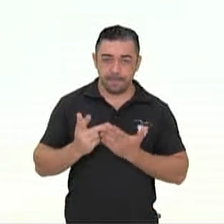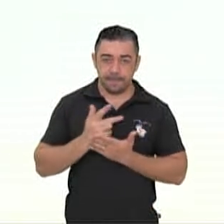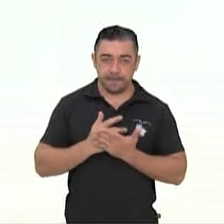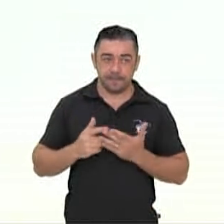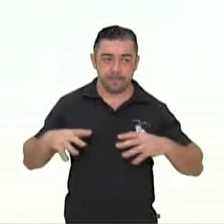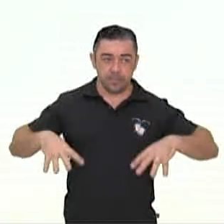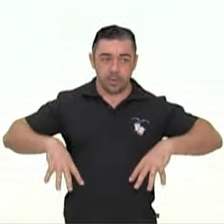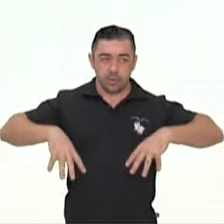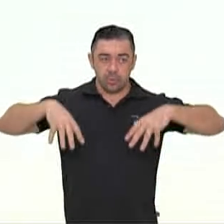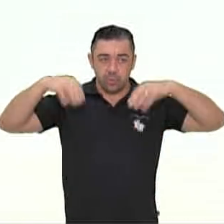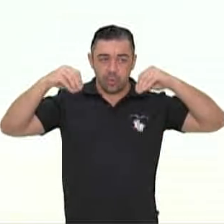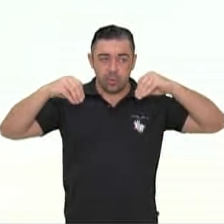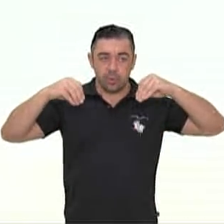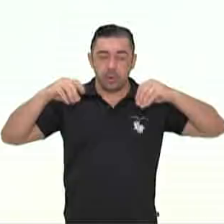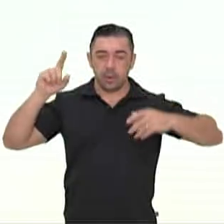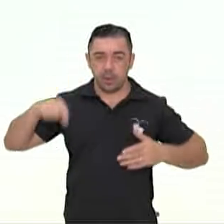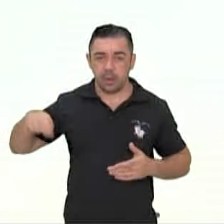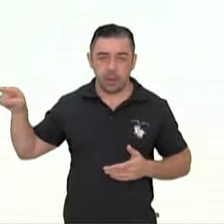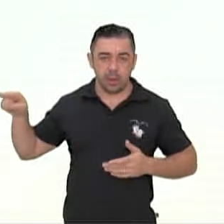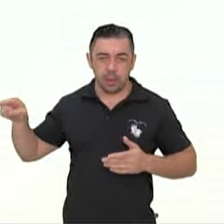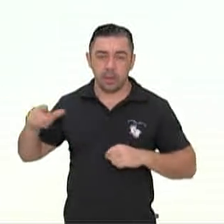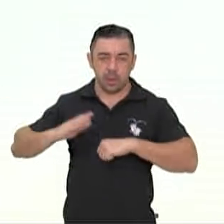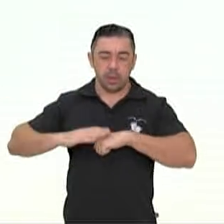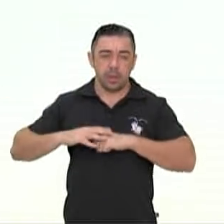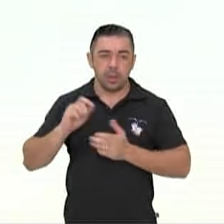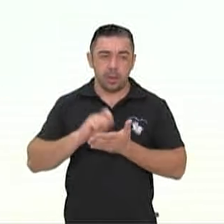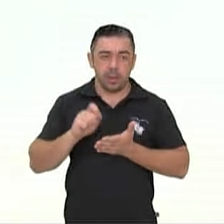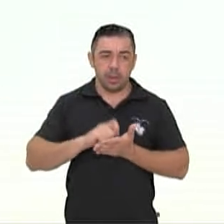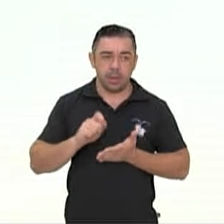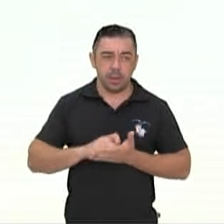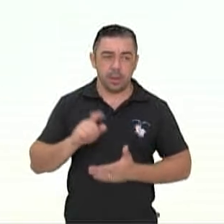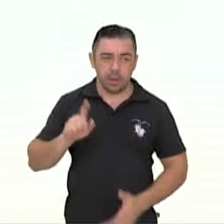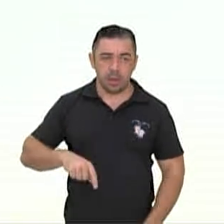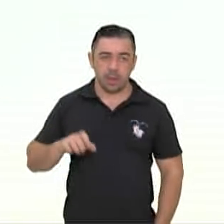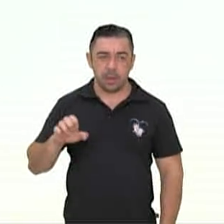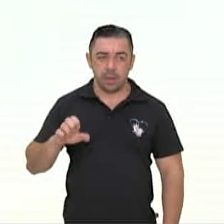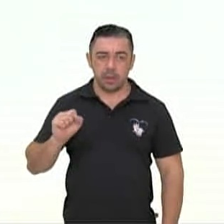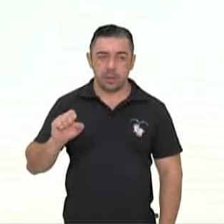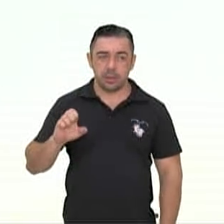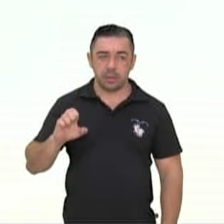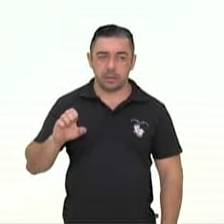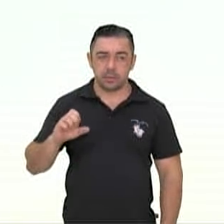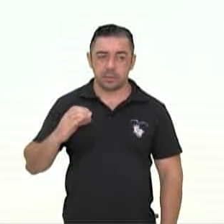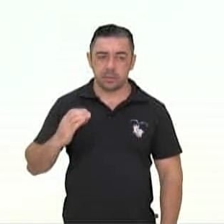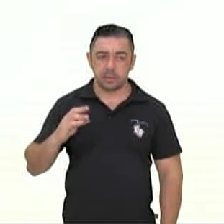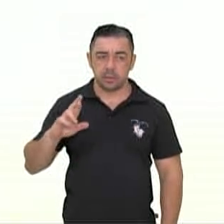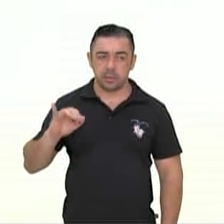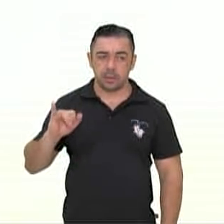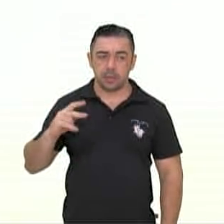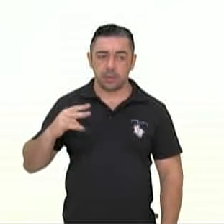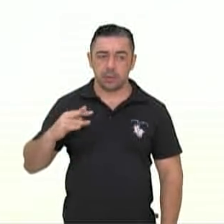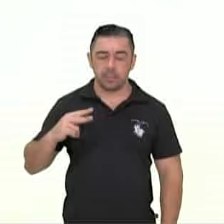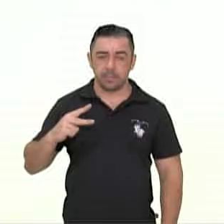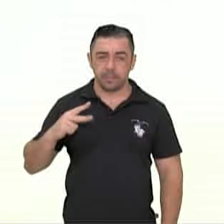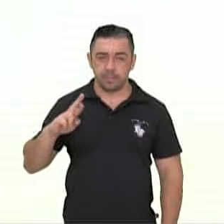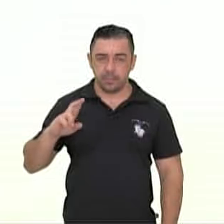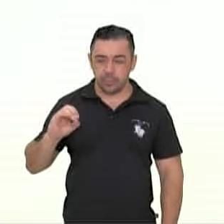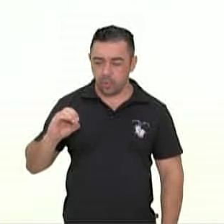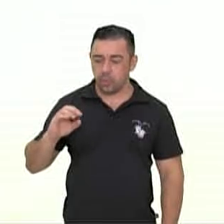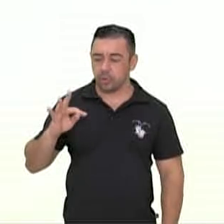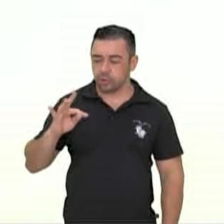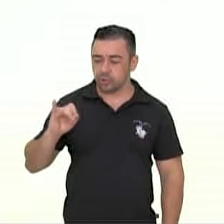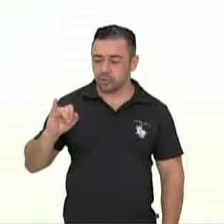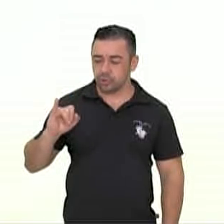uma torre chamado Scriptorium, porque acabou que daí o conhecimento ficou concentrado no poder da igreja nos